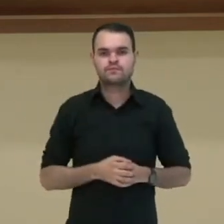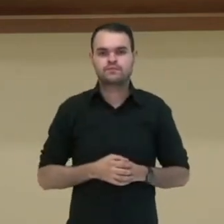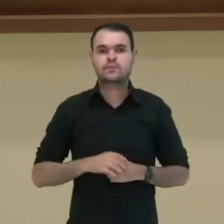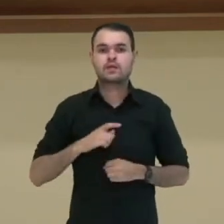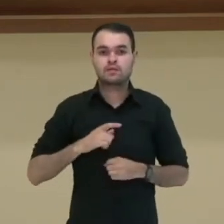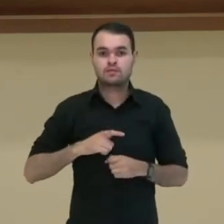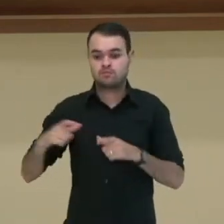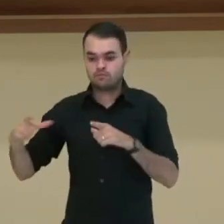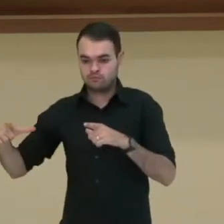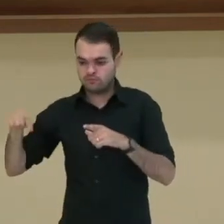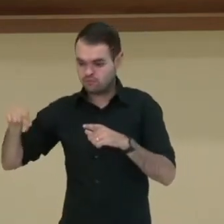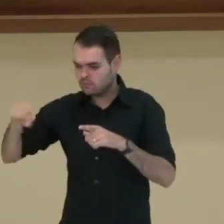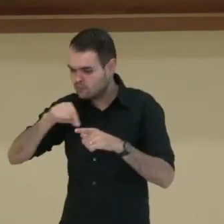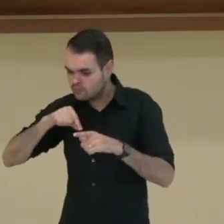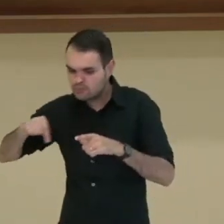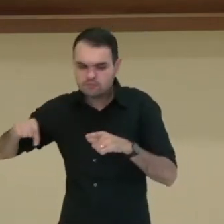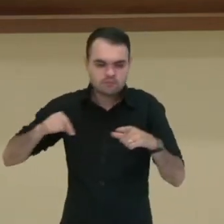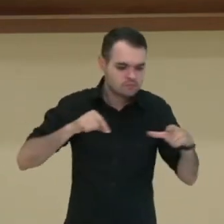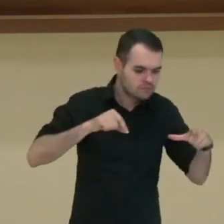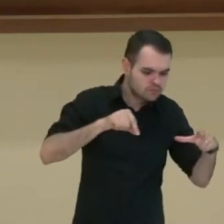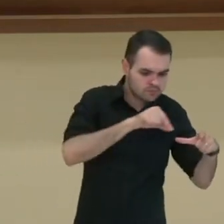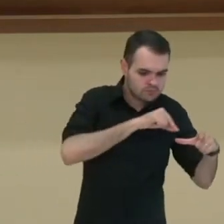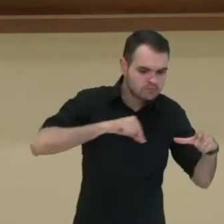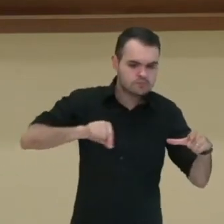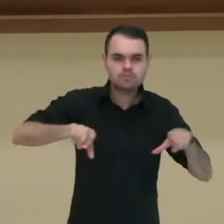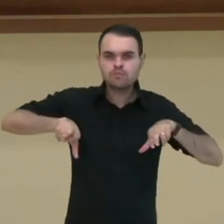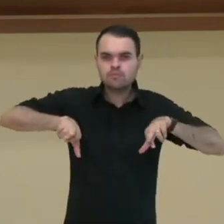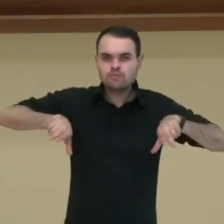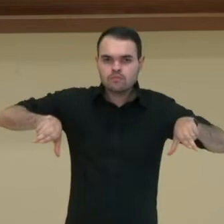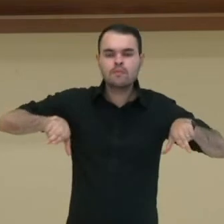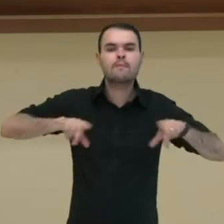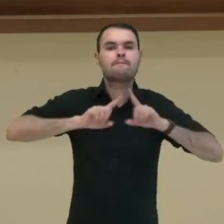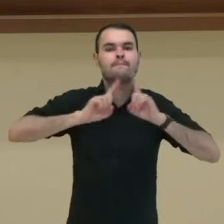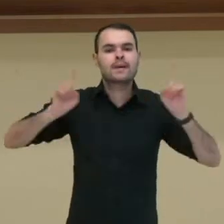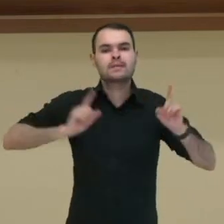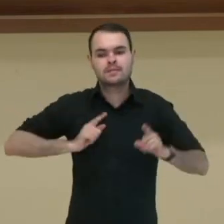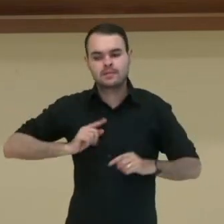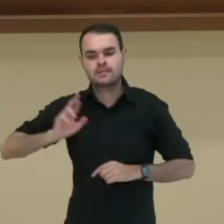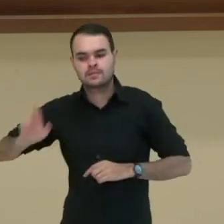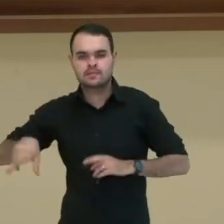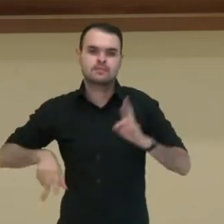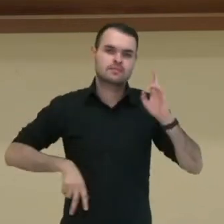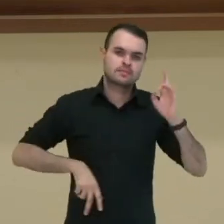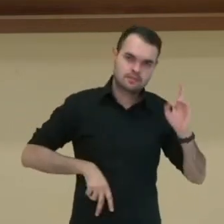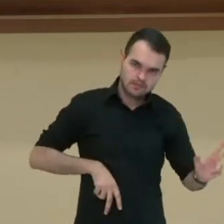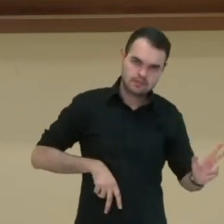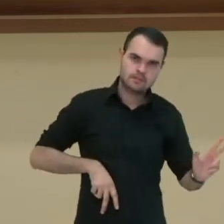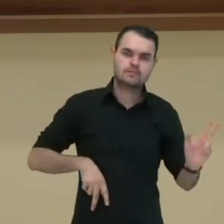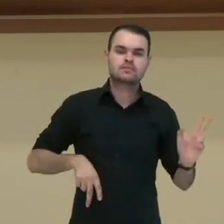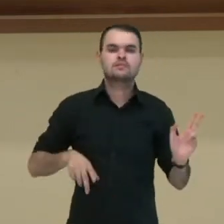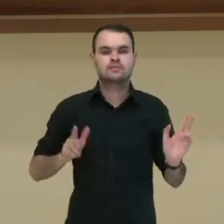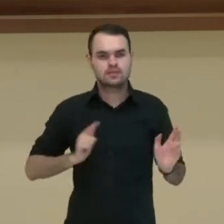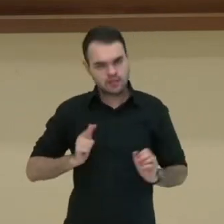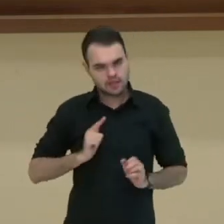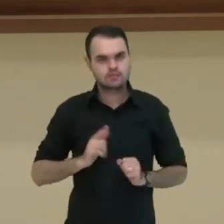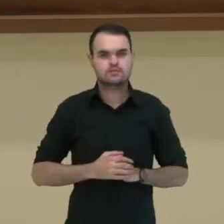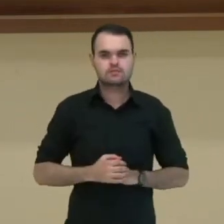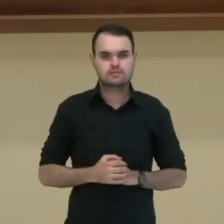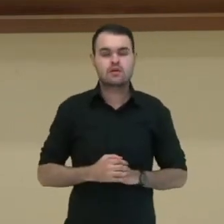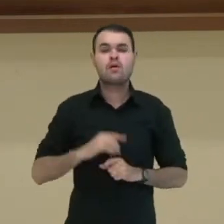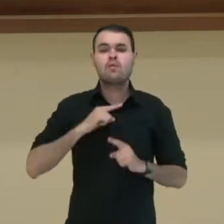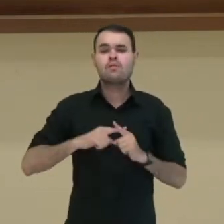duas células, mas existem aquelas que vai se tornar as células diferentes, porque